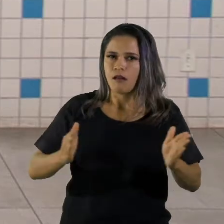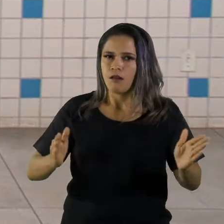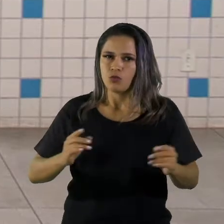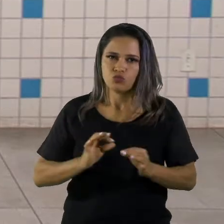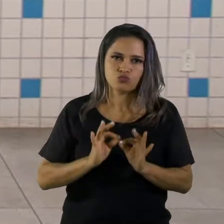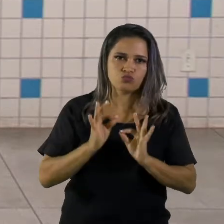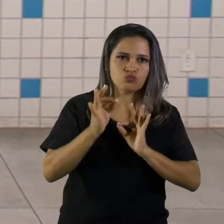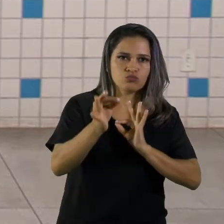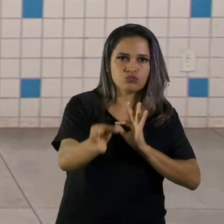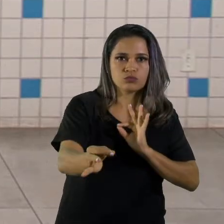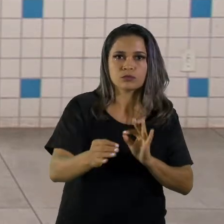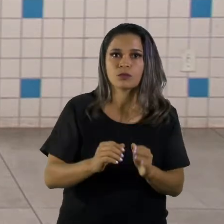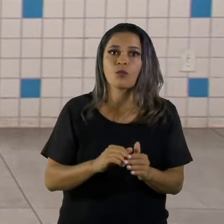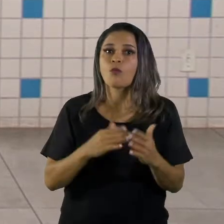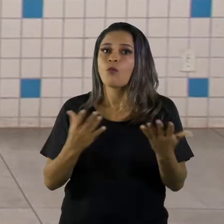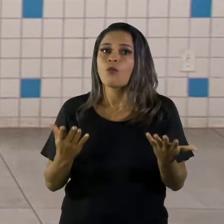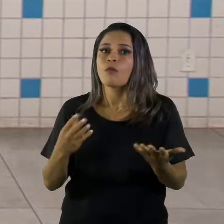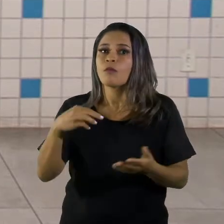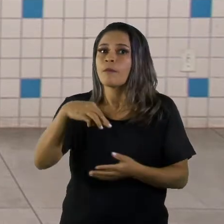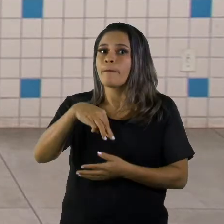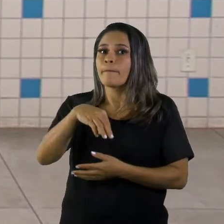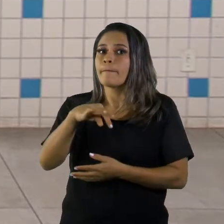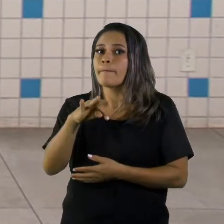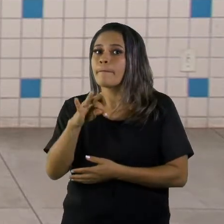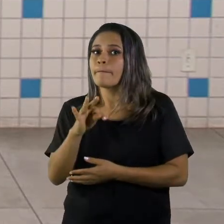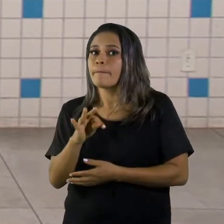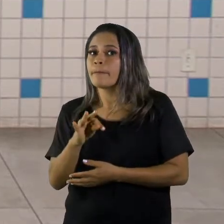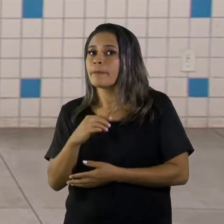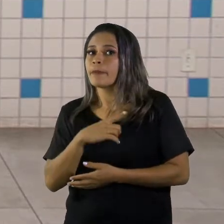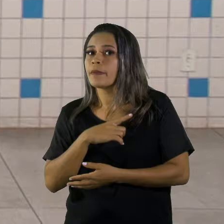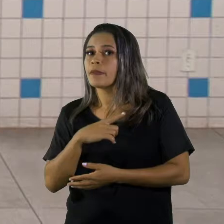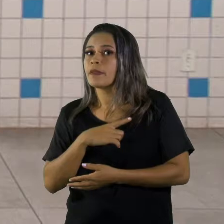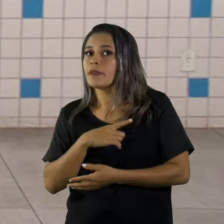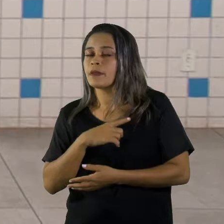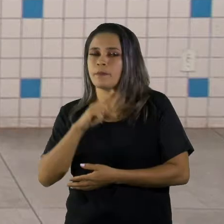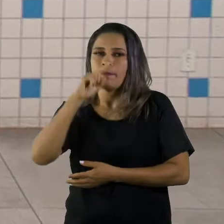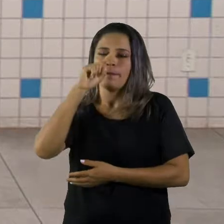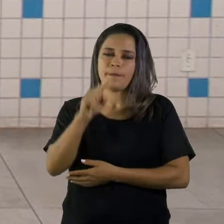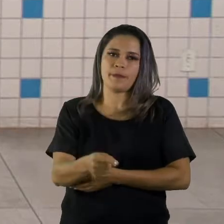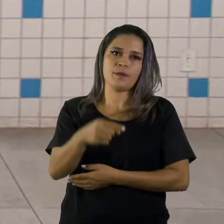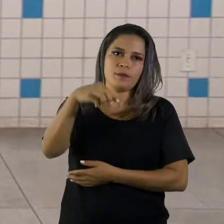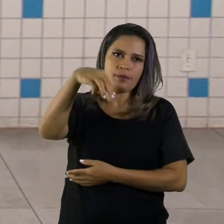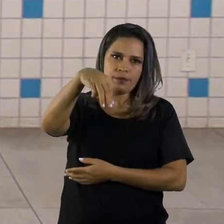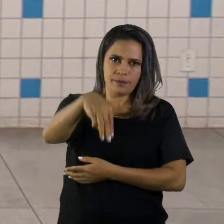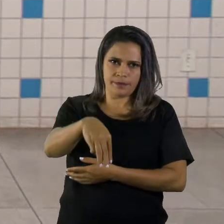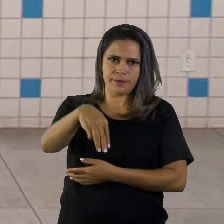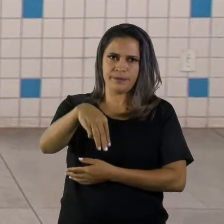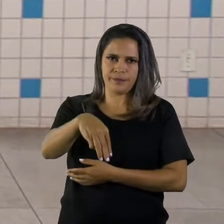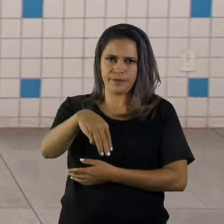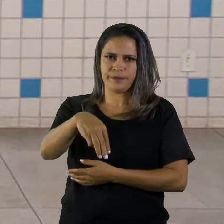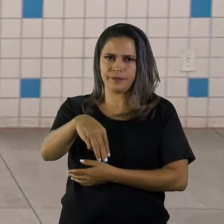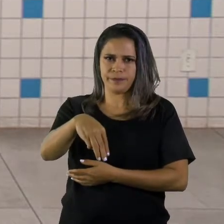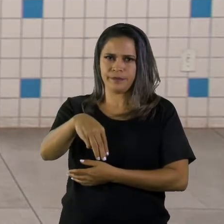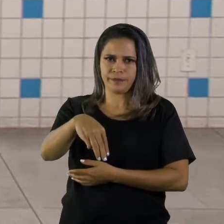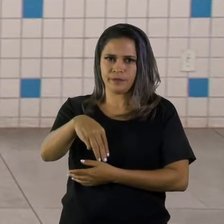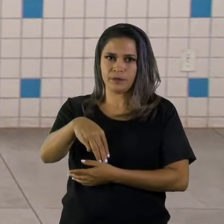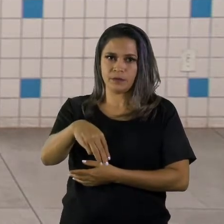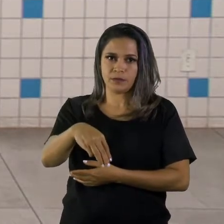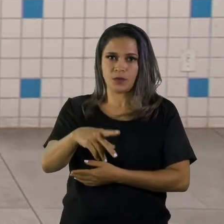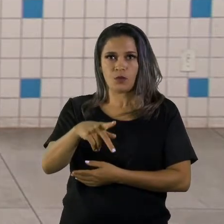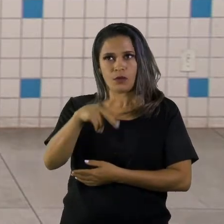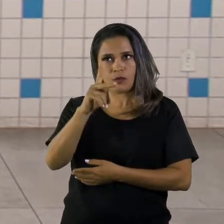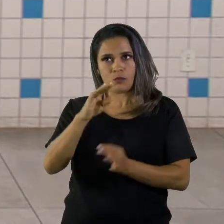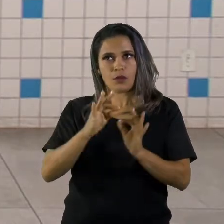Quantos metros tem 1 quilômetro? Ele tem 1000 metros. Tá, então 1 quilômetro é longo, metros